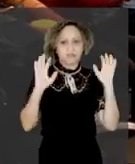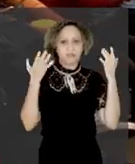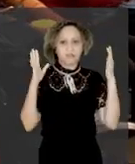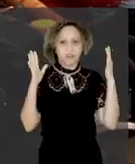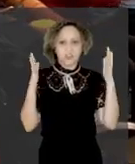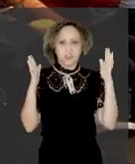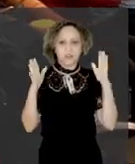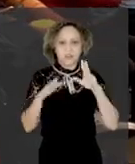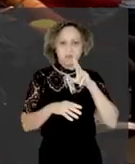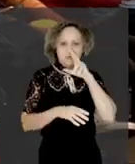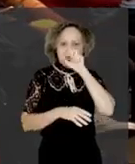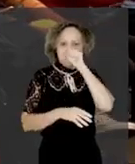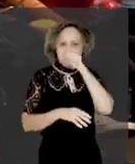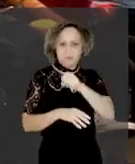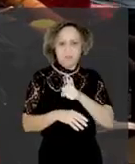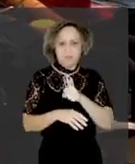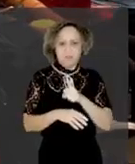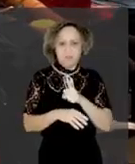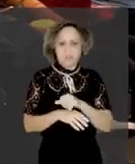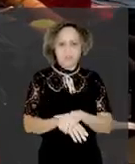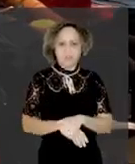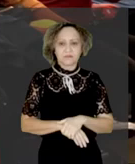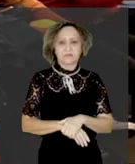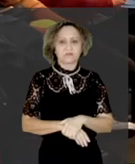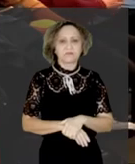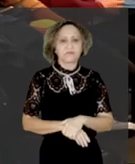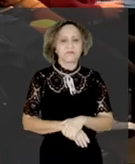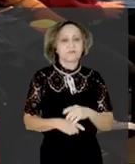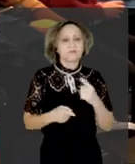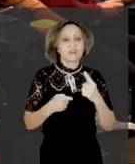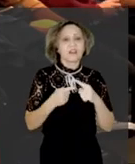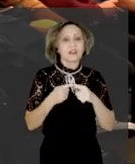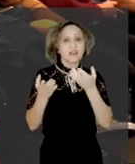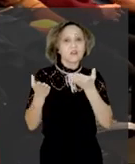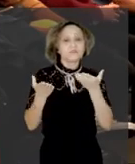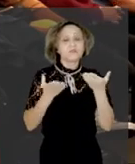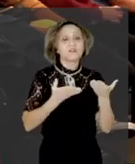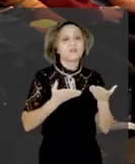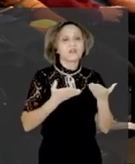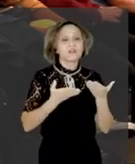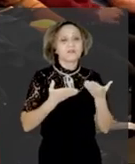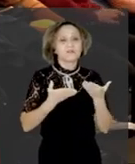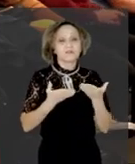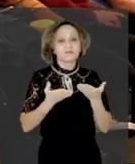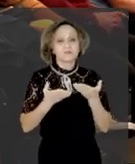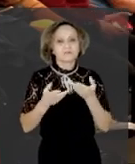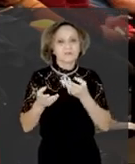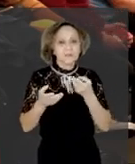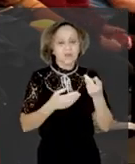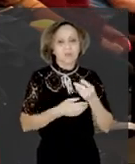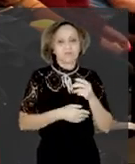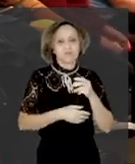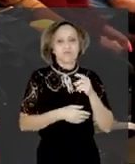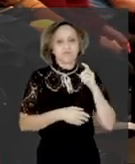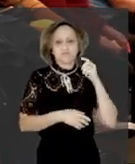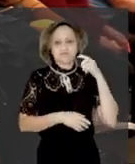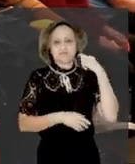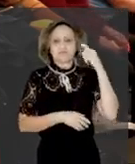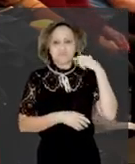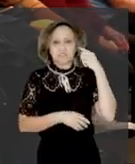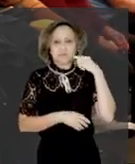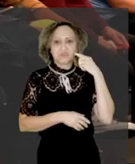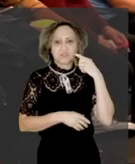especializado em direito penal e direitos humanos, foi líder do movimento estudantil estadual da